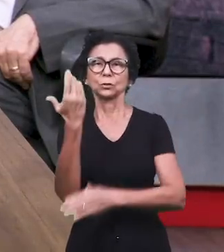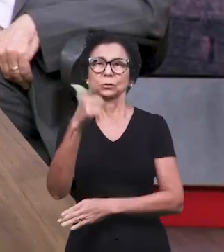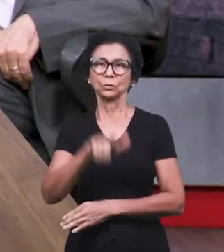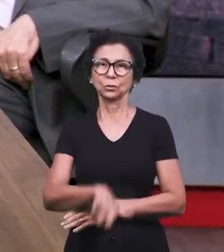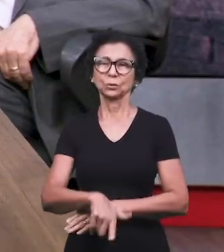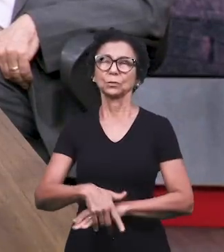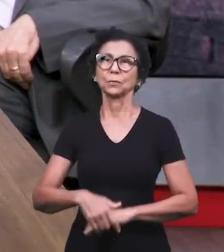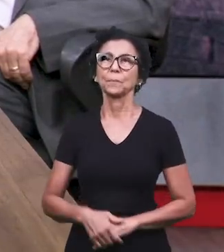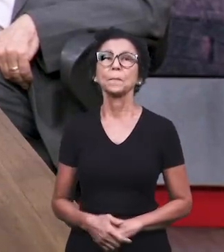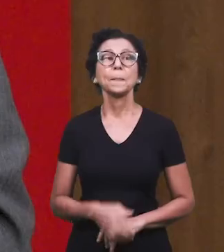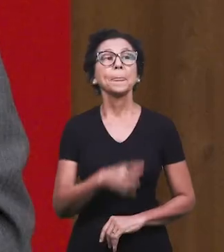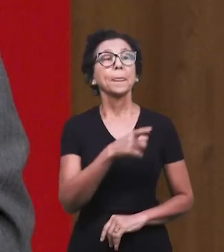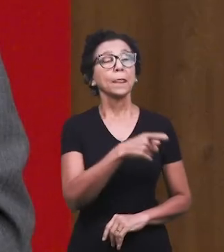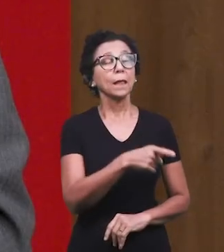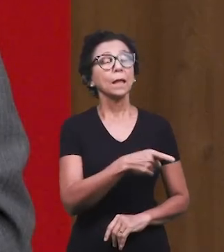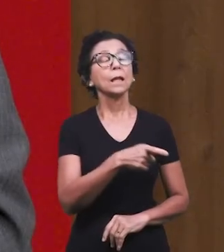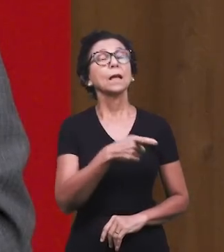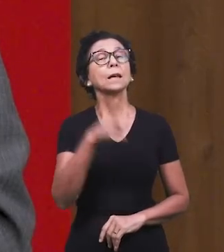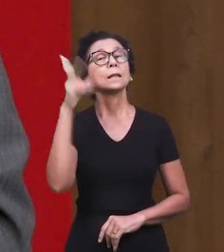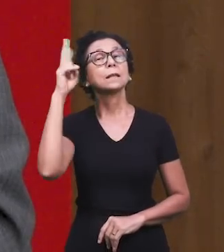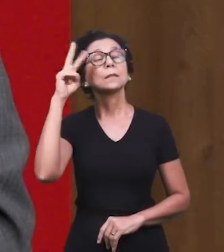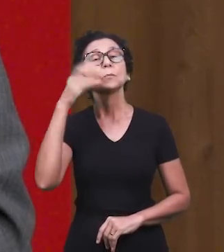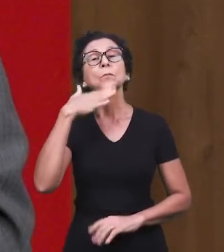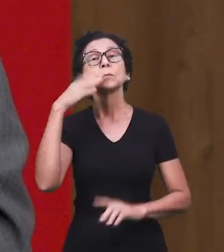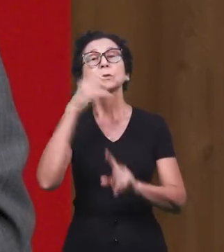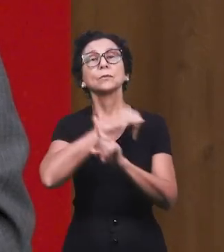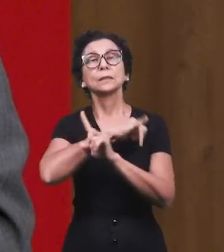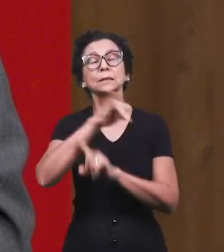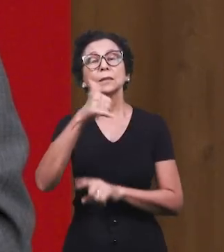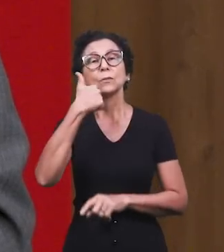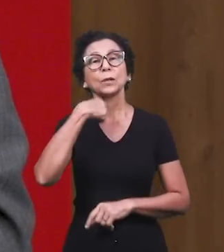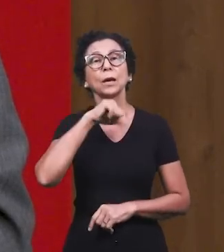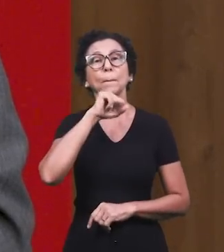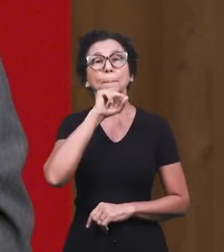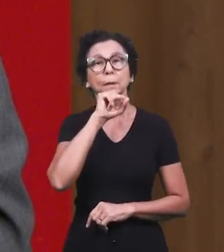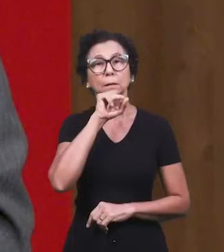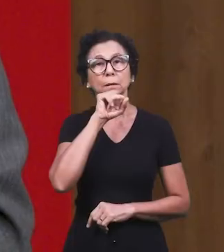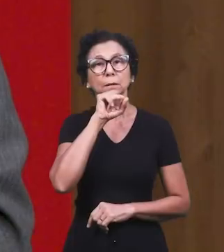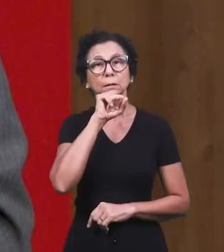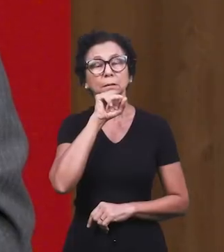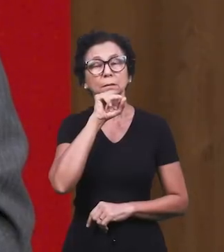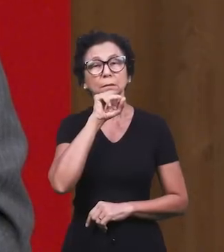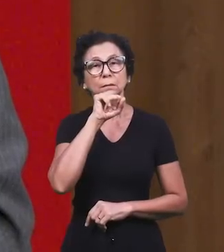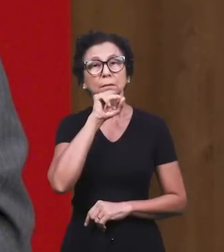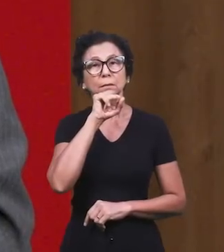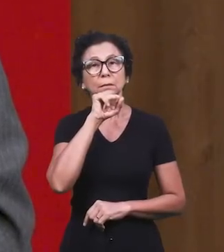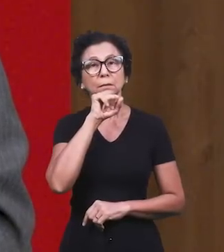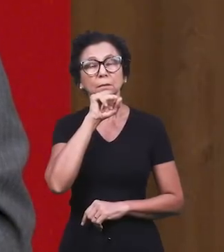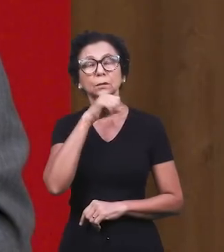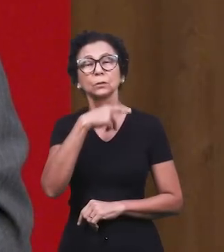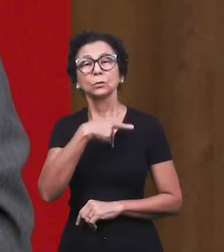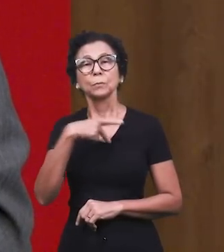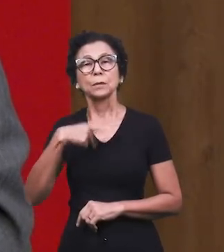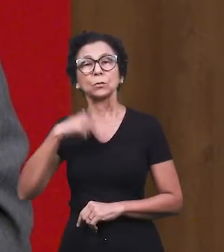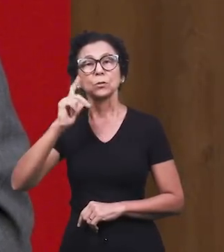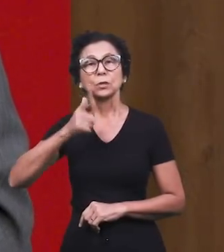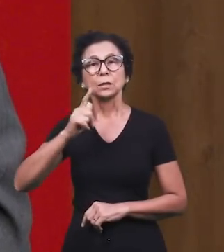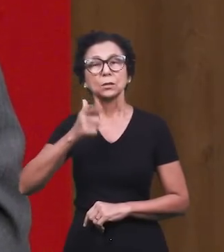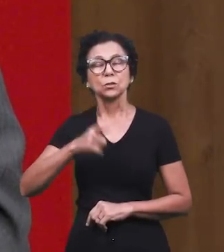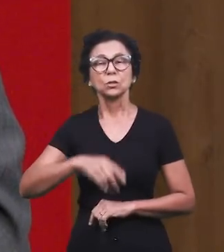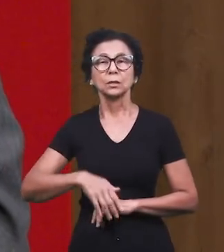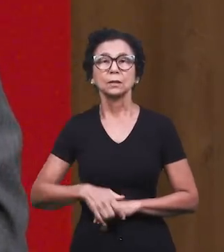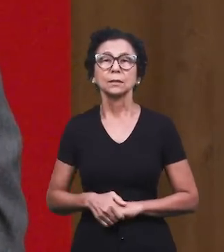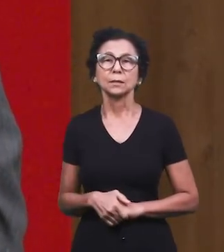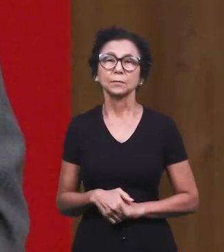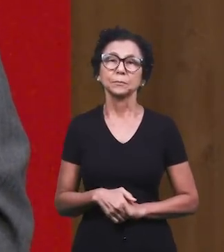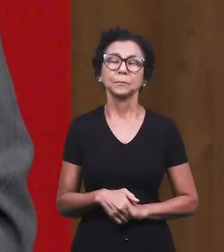comentado aqui, quem bem lembrou dessa profecia foi a mãe do pastor Gideuti, a irmã Sara mãe, que tem a